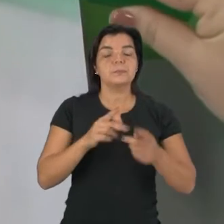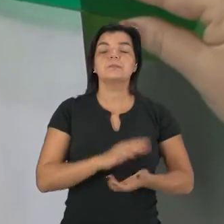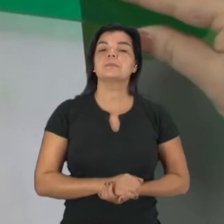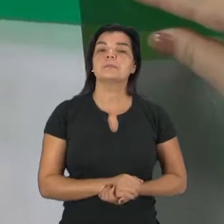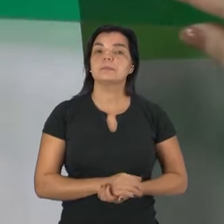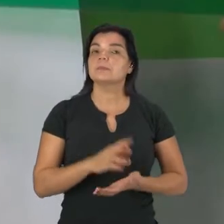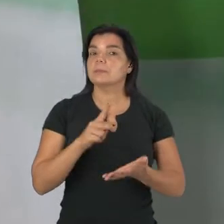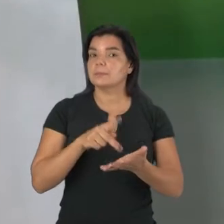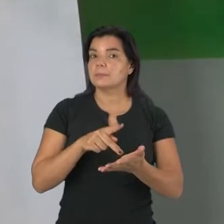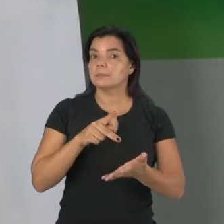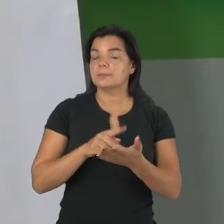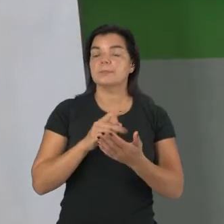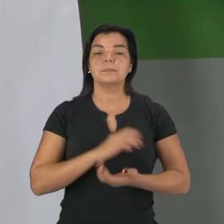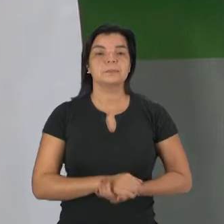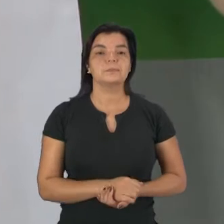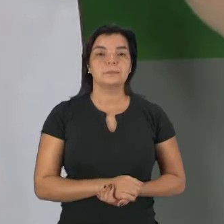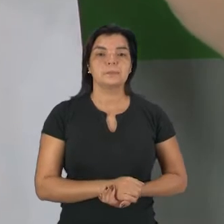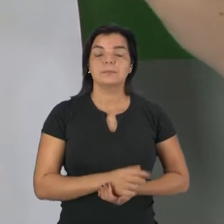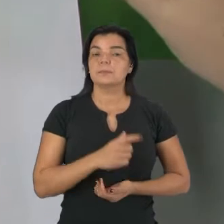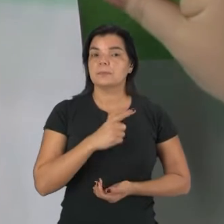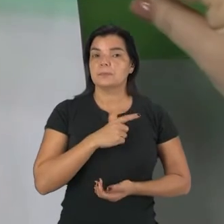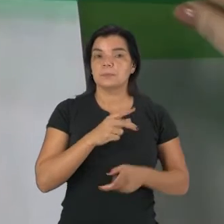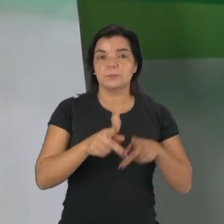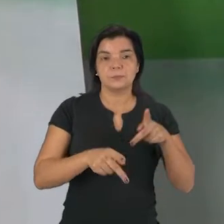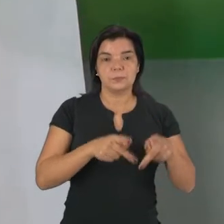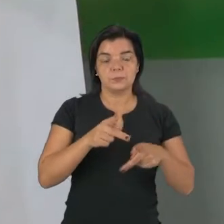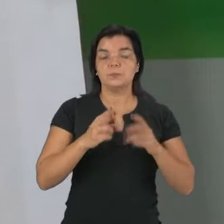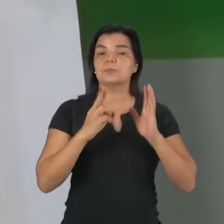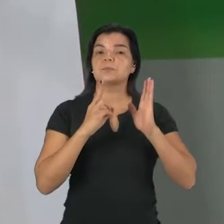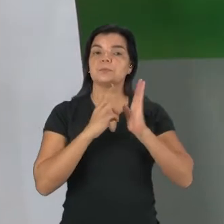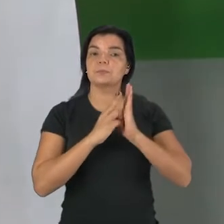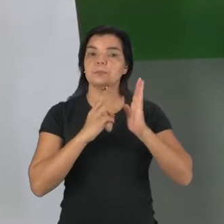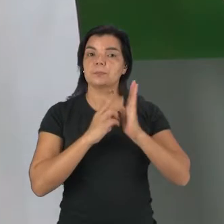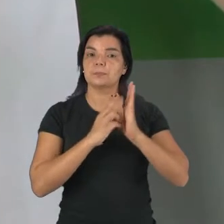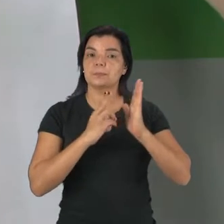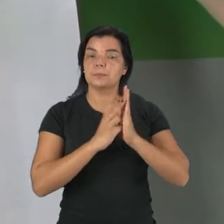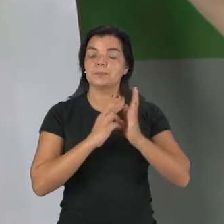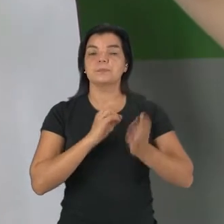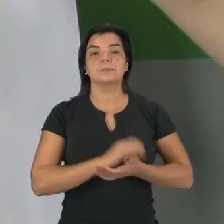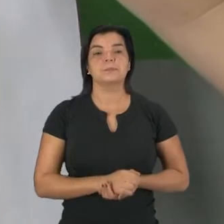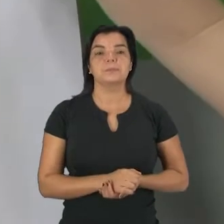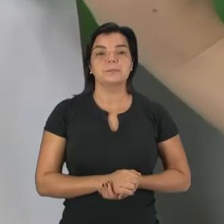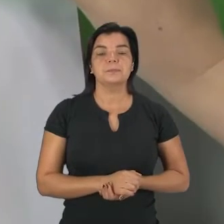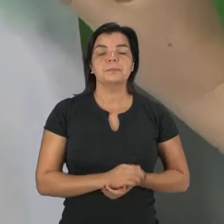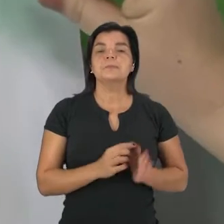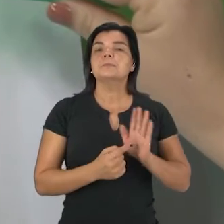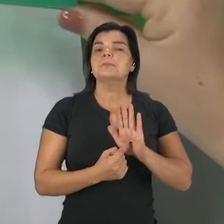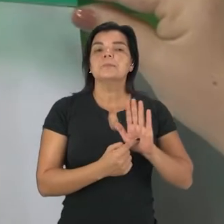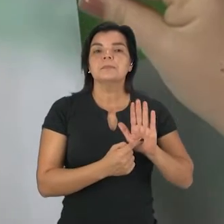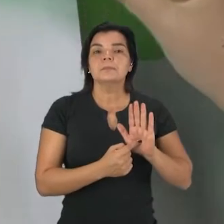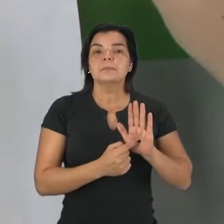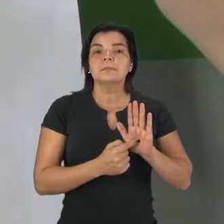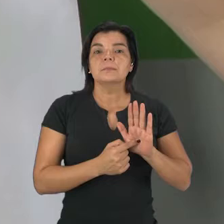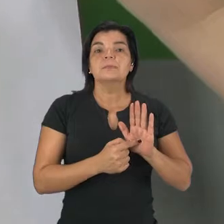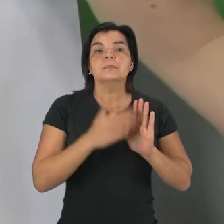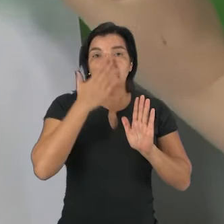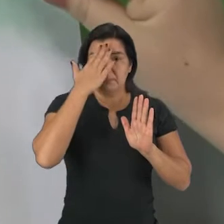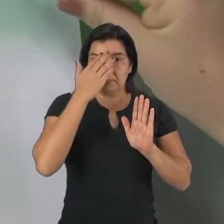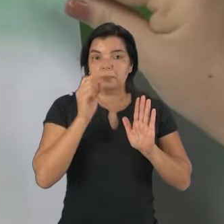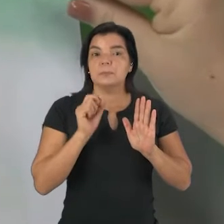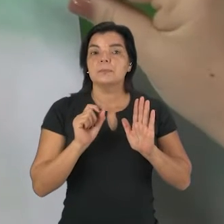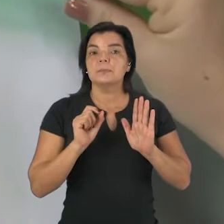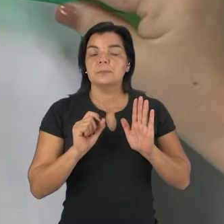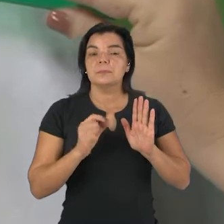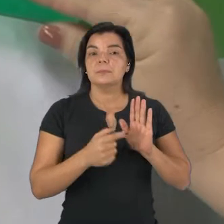Isso mesmo. Aqui, né, nós temos os povos indígenas. Esse aqui, você consegue